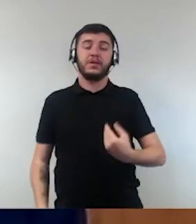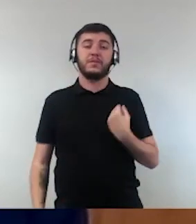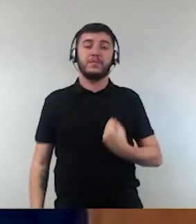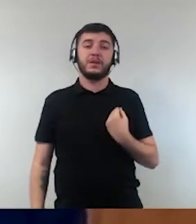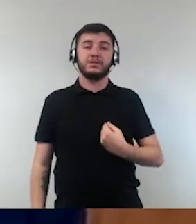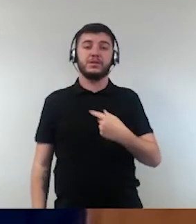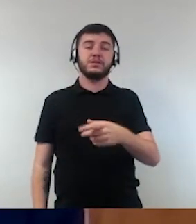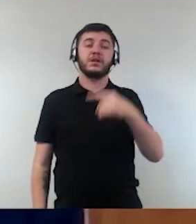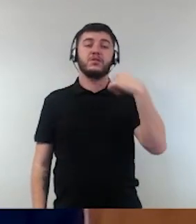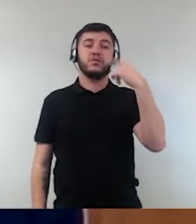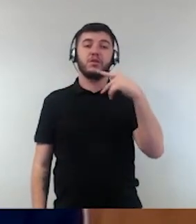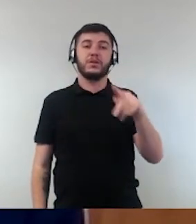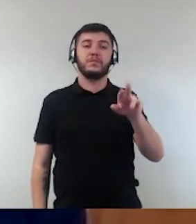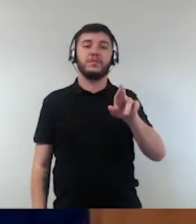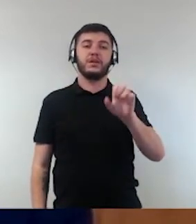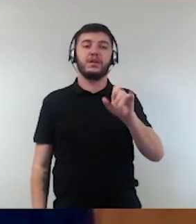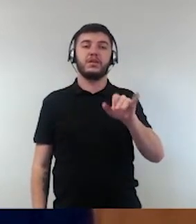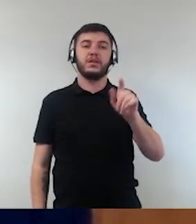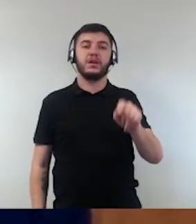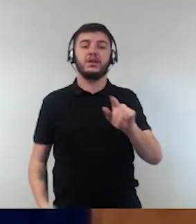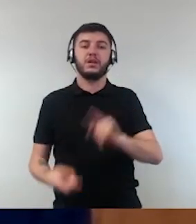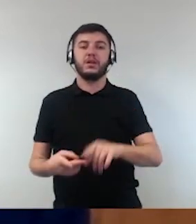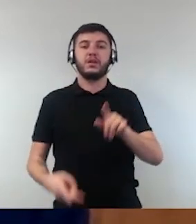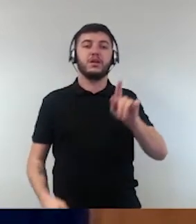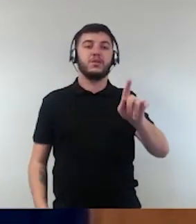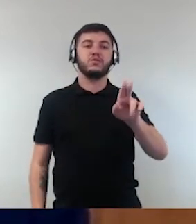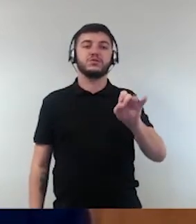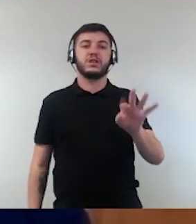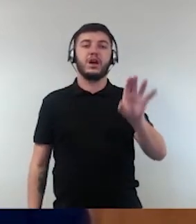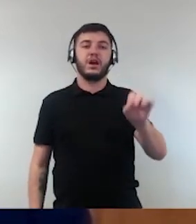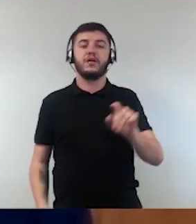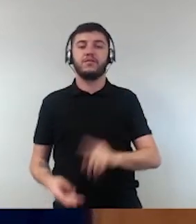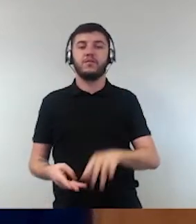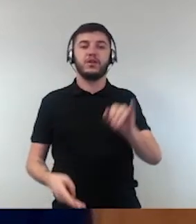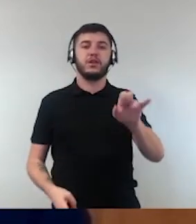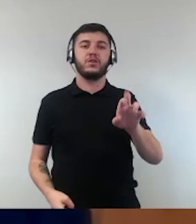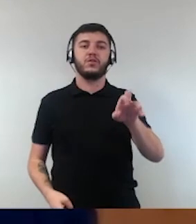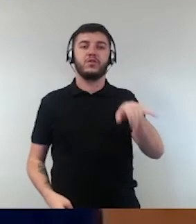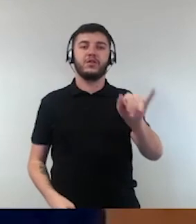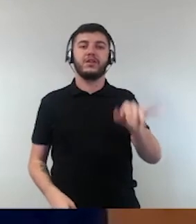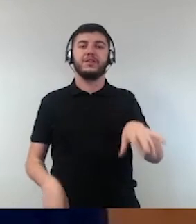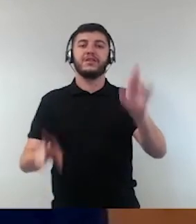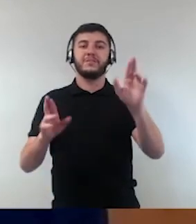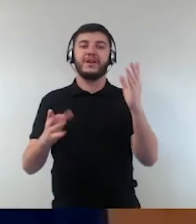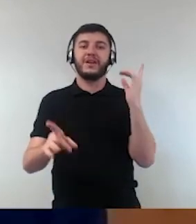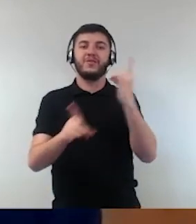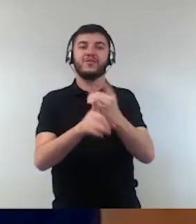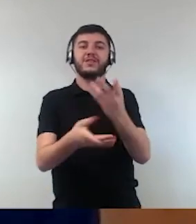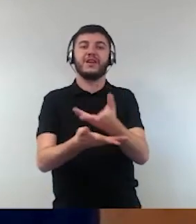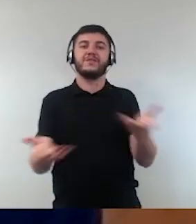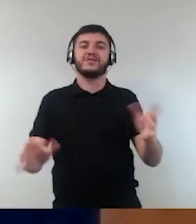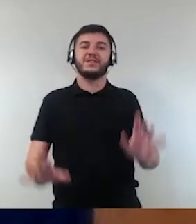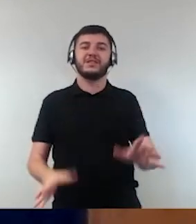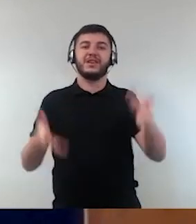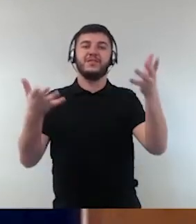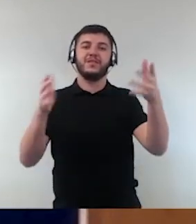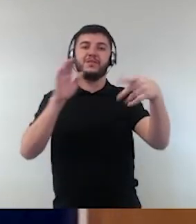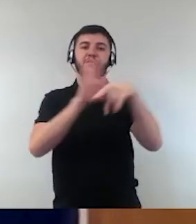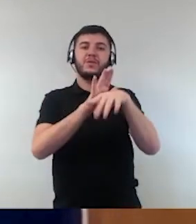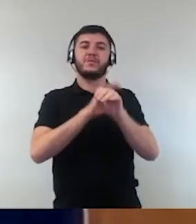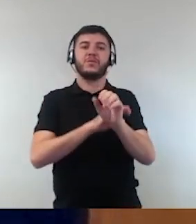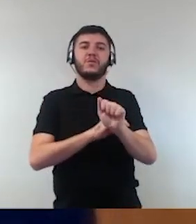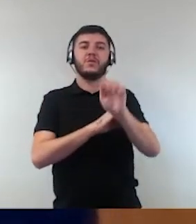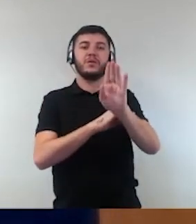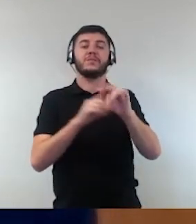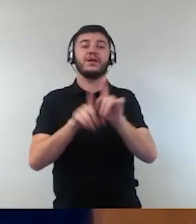Maciel, doutor Gustavo Demarque, doutor Yuri Schmidt, e espero vê-los em muitos outros eventos da Ordem dos Advogados do Brasil, e